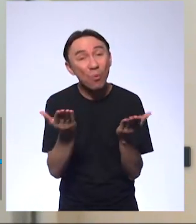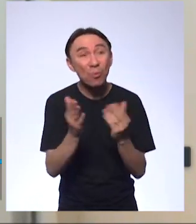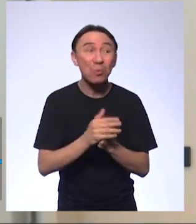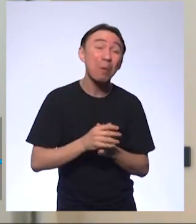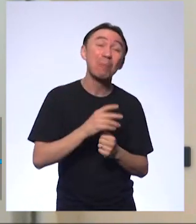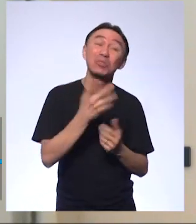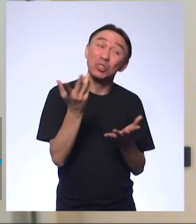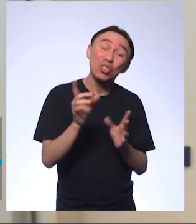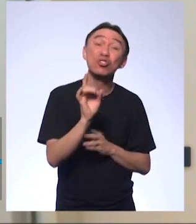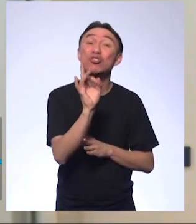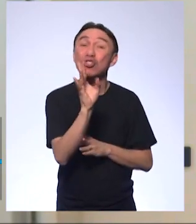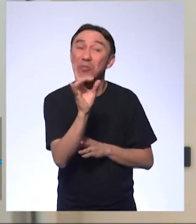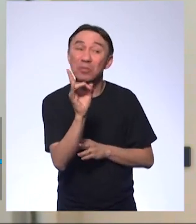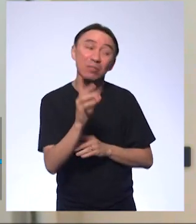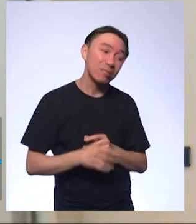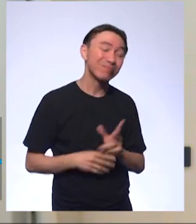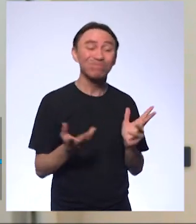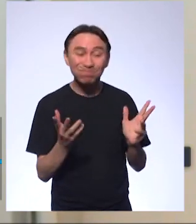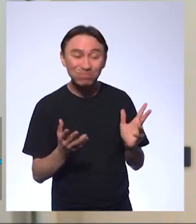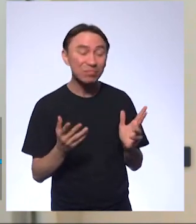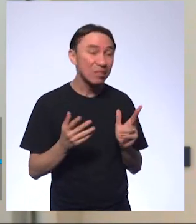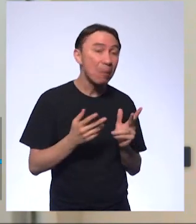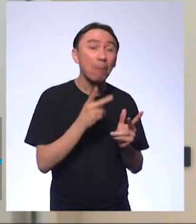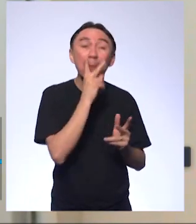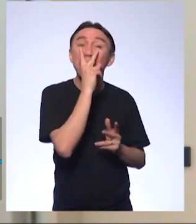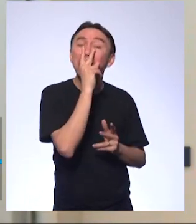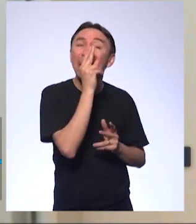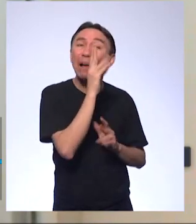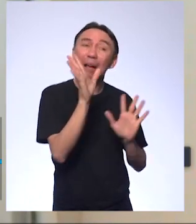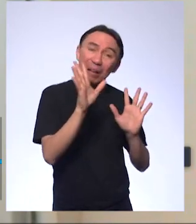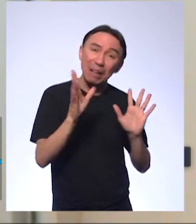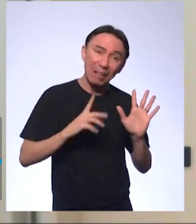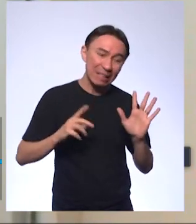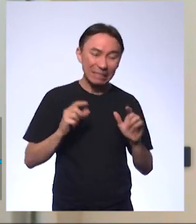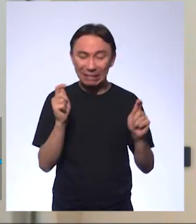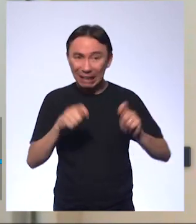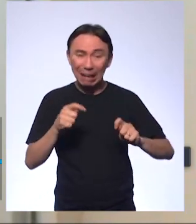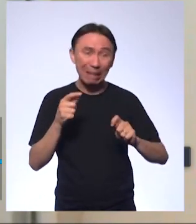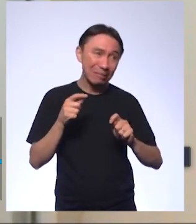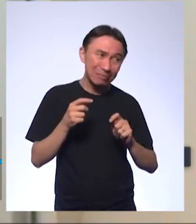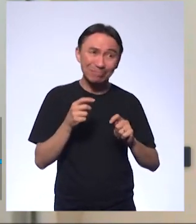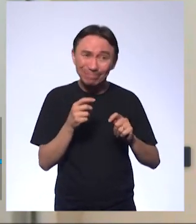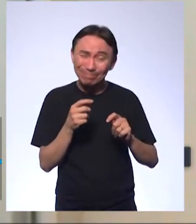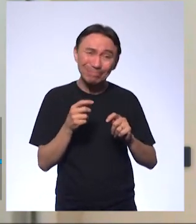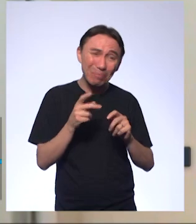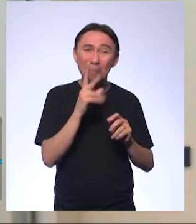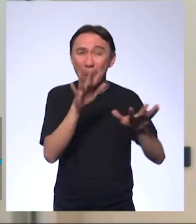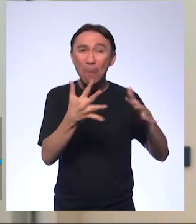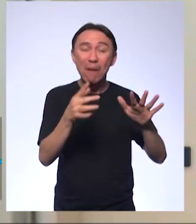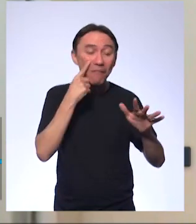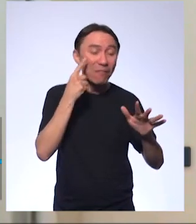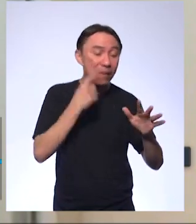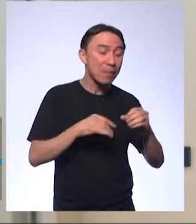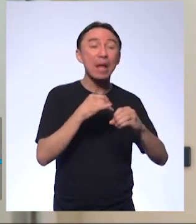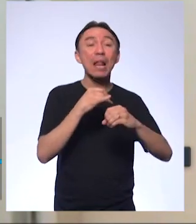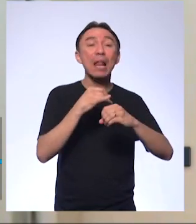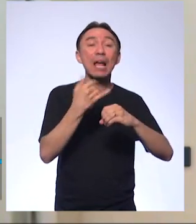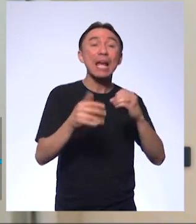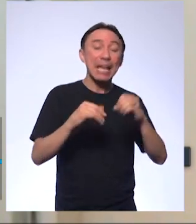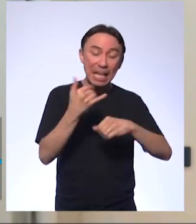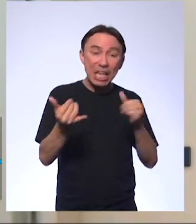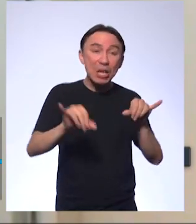possível visualizar o átomo. A gente não consegue ver o átomo nem com o mais potente de todos os microscópios. Hoje